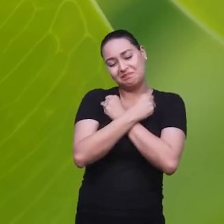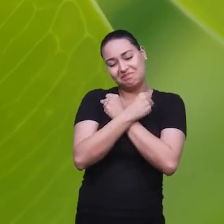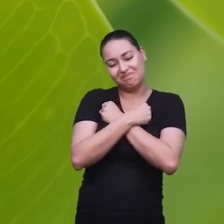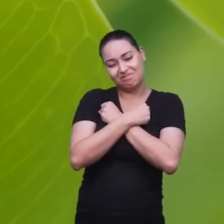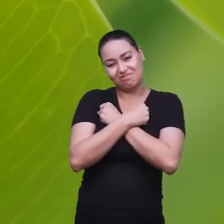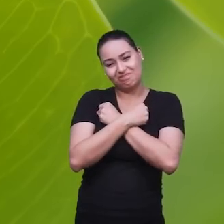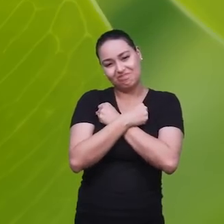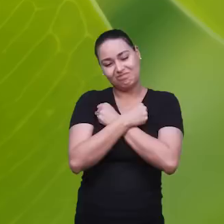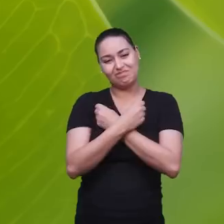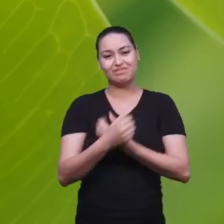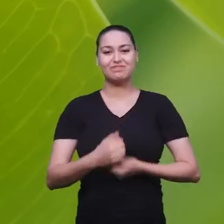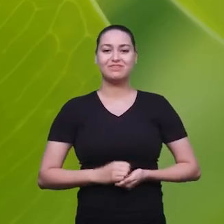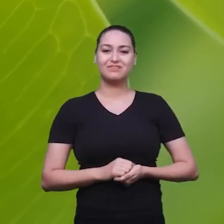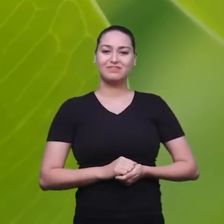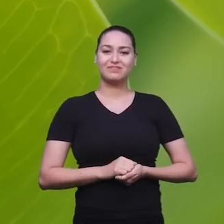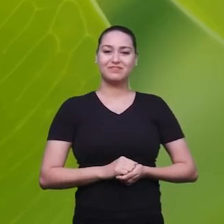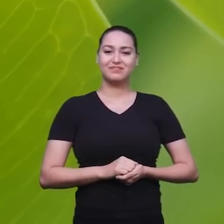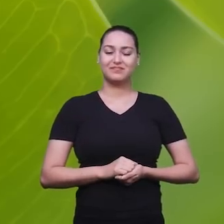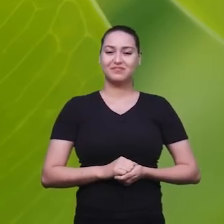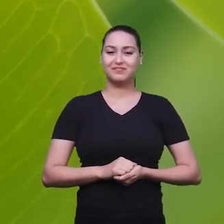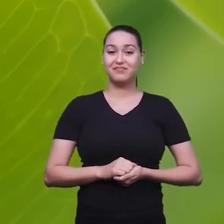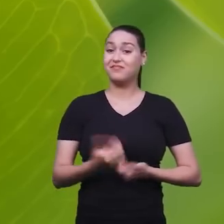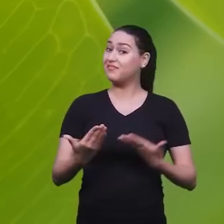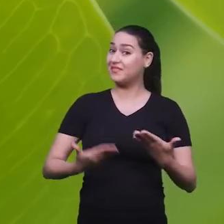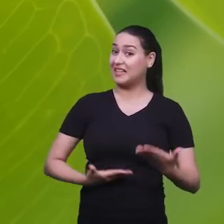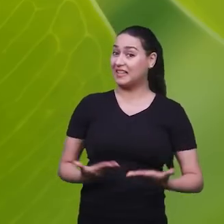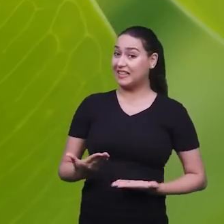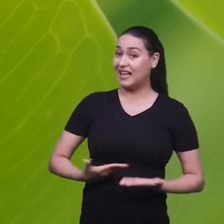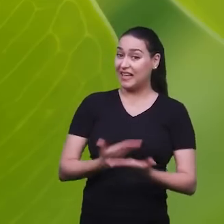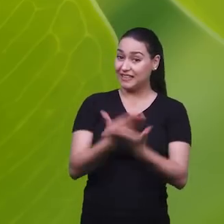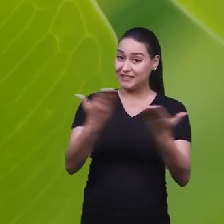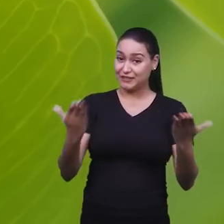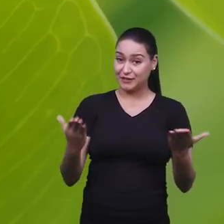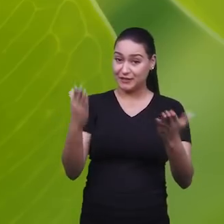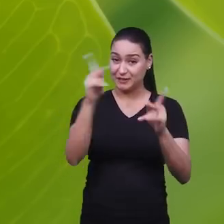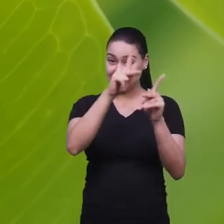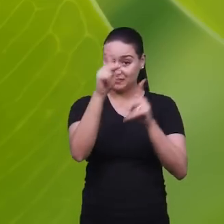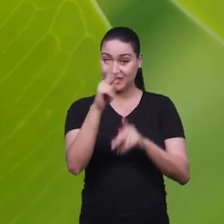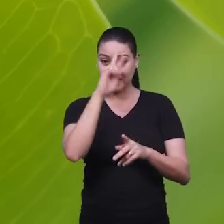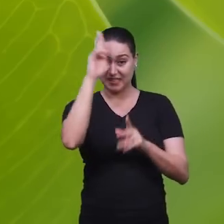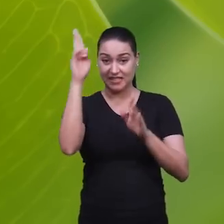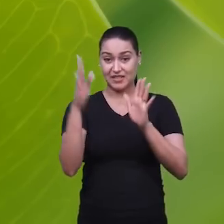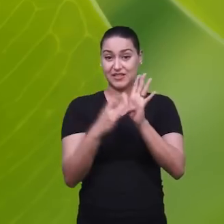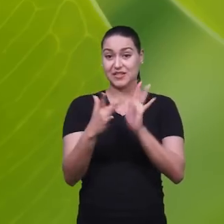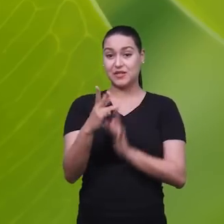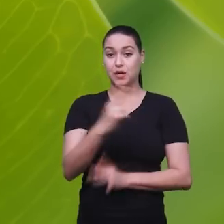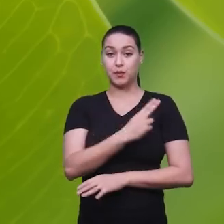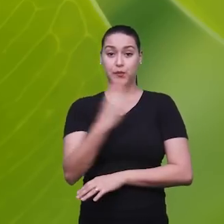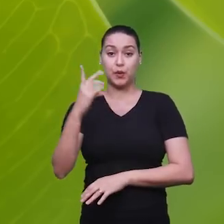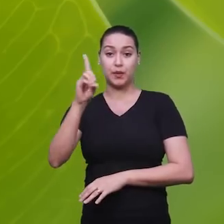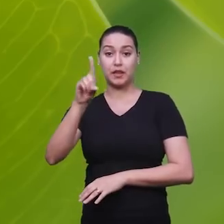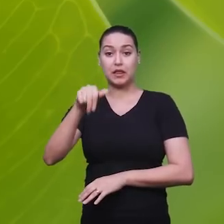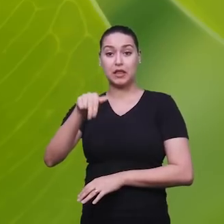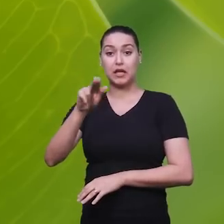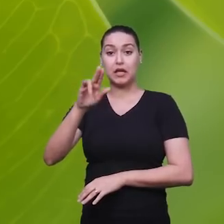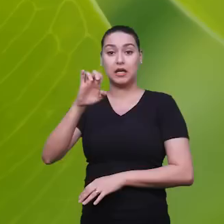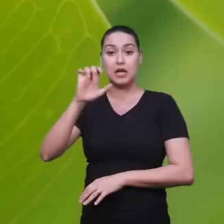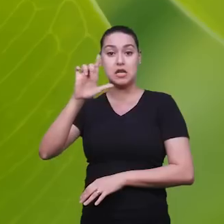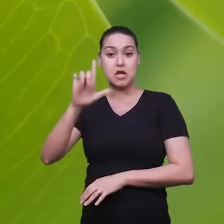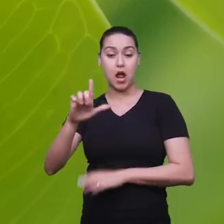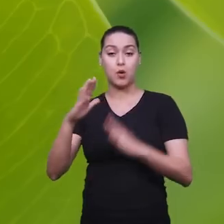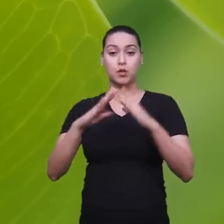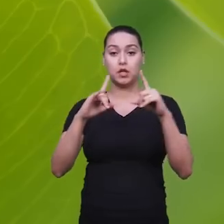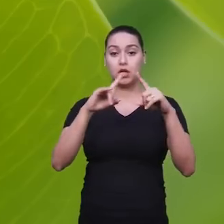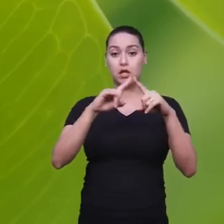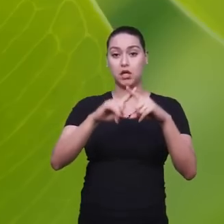Abraços fraternais. Meus irmãos, a todos a paz do Senhor. Me chamo Daniel, pertencente à Igreja